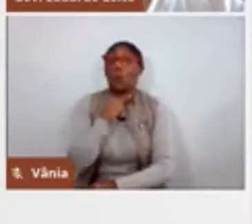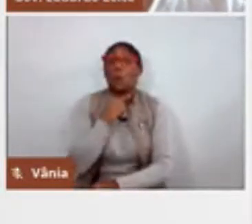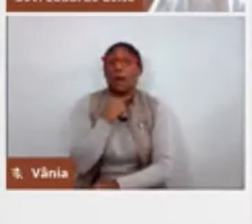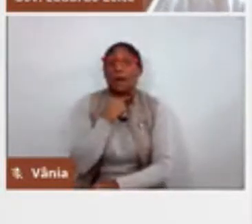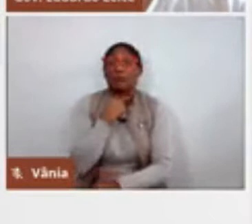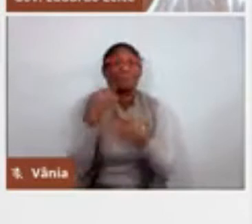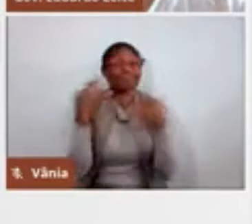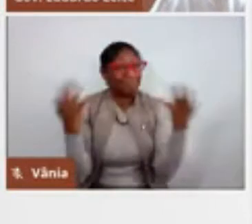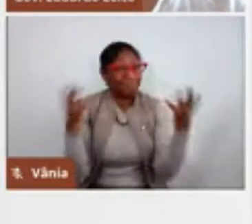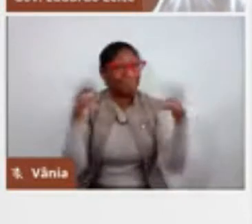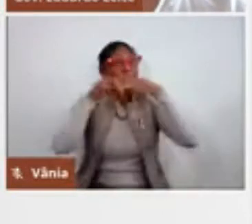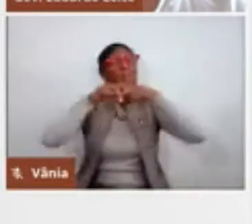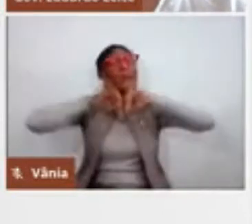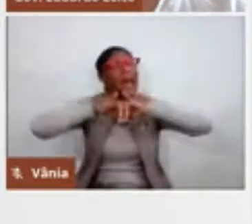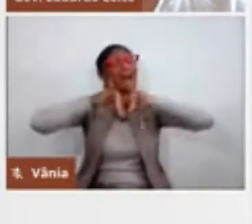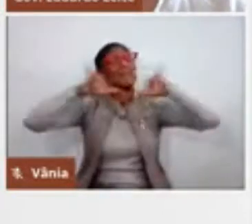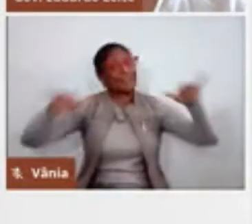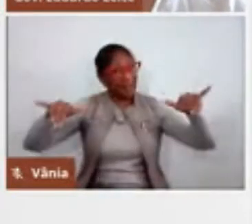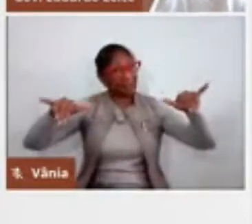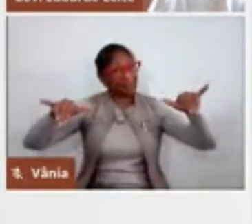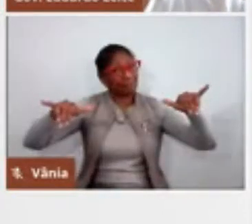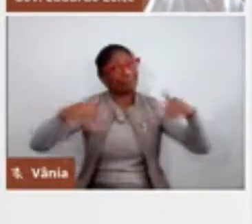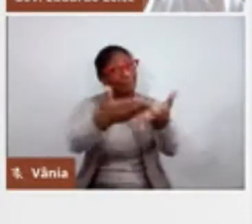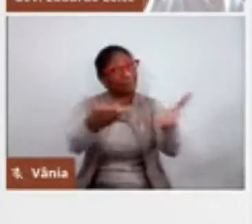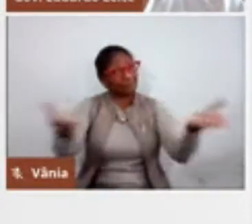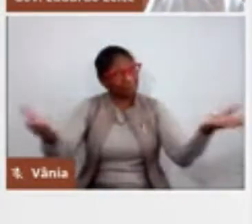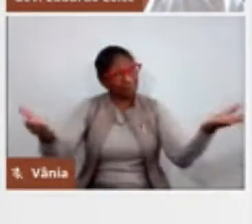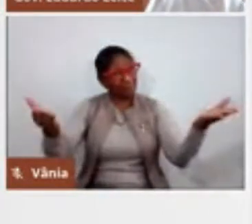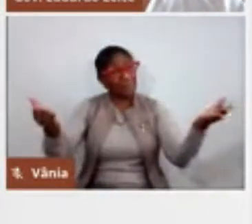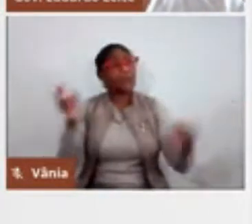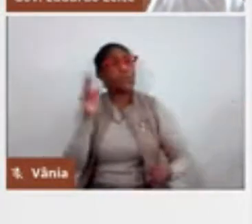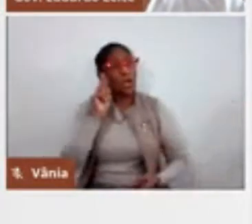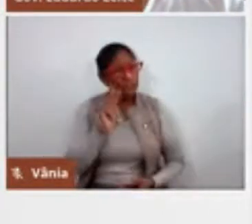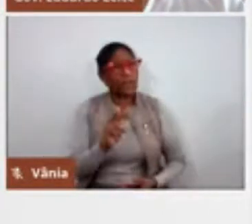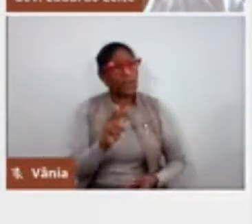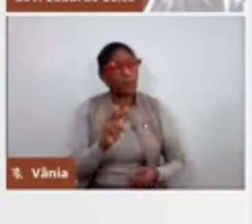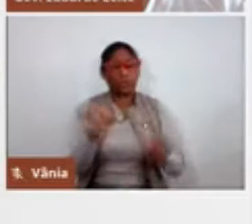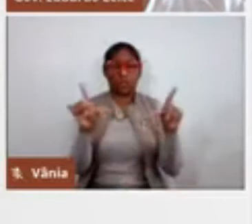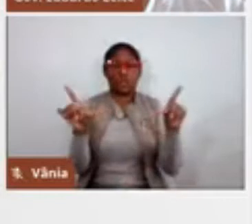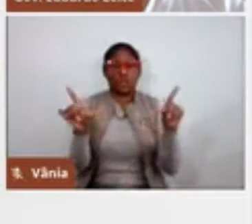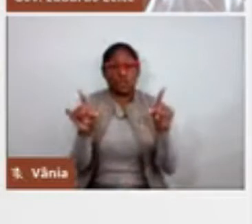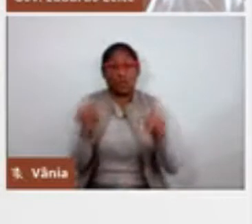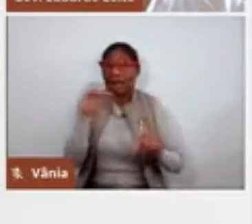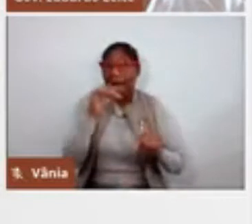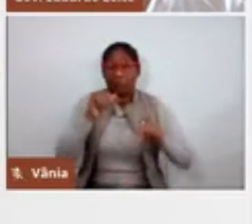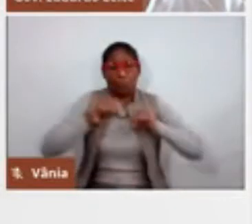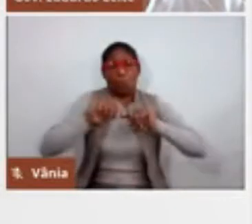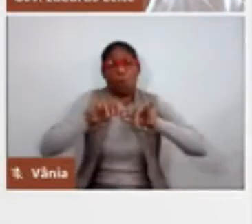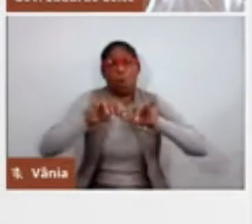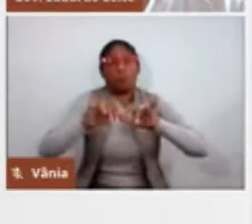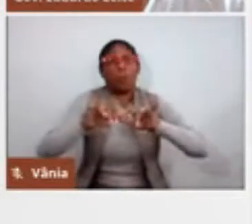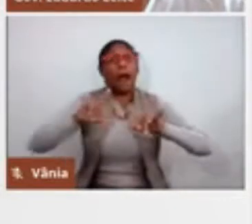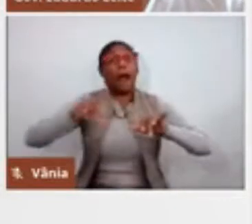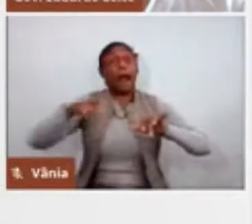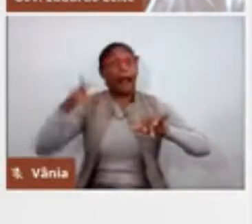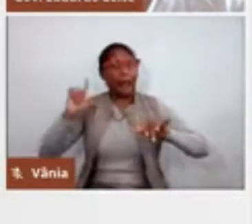gaúcha. Nós observamos uma redução da velocidade da transmissão, uma redução da